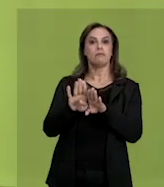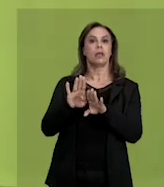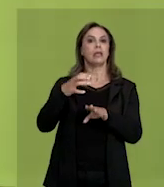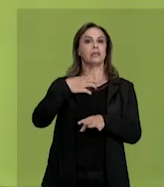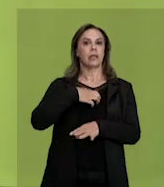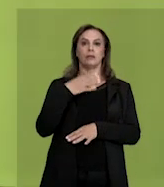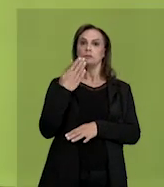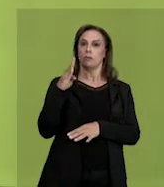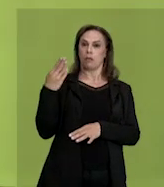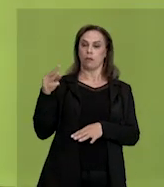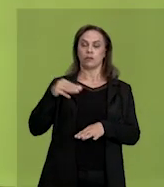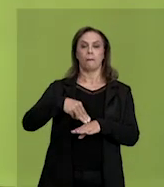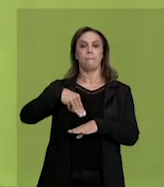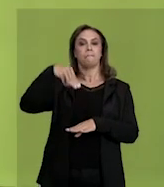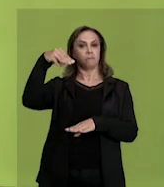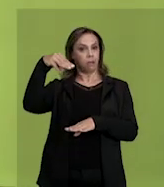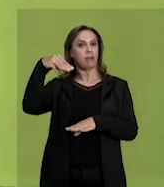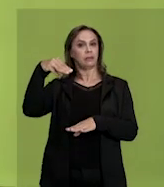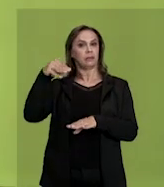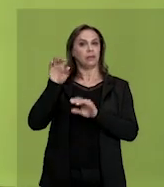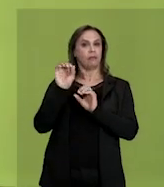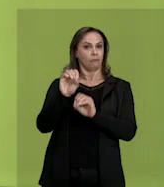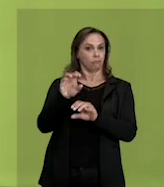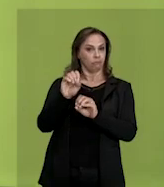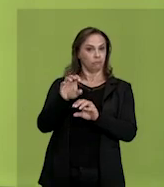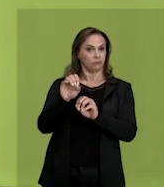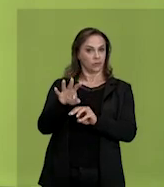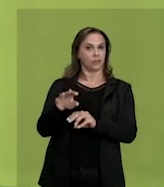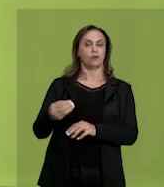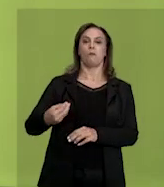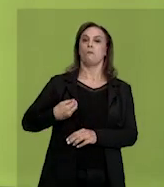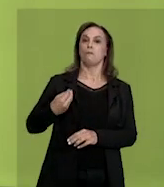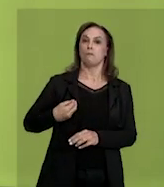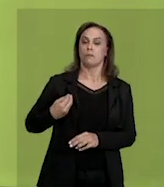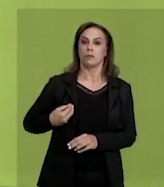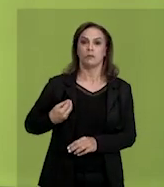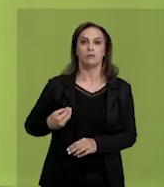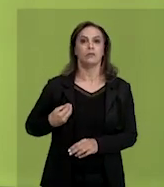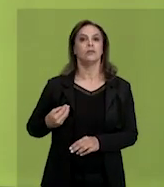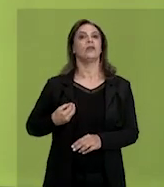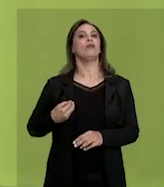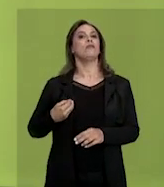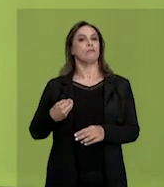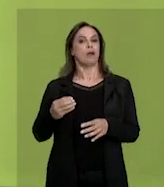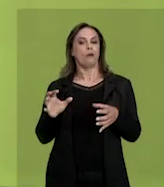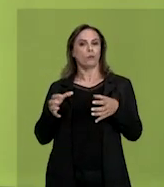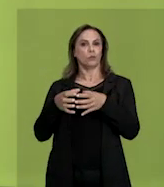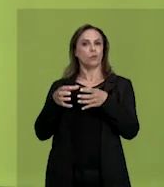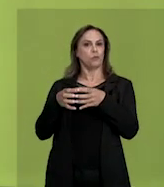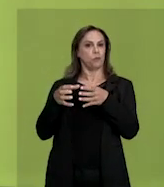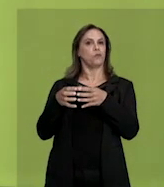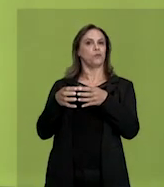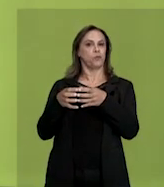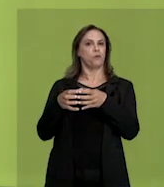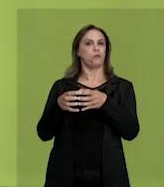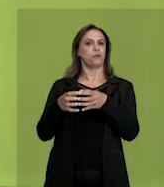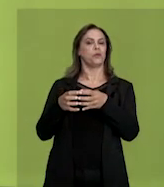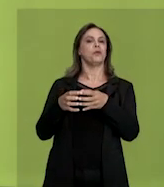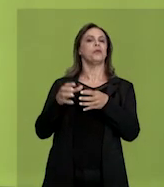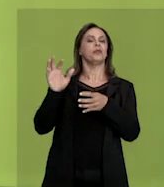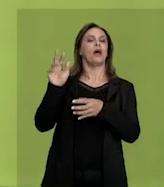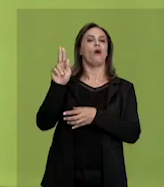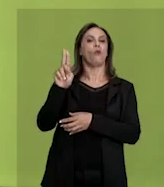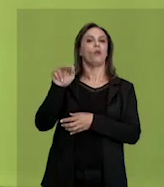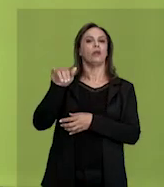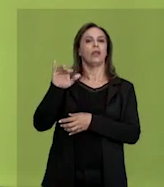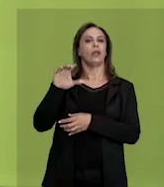doutora em Educação, né? Faz parte do Instituto de Biologia da Unicamp e ela coordena esse